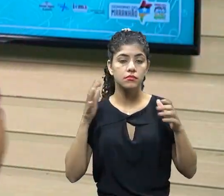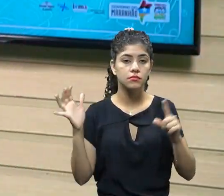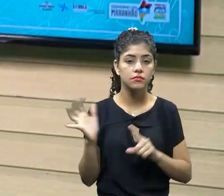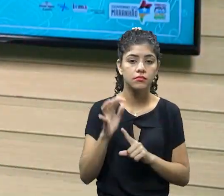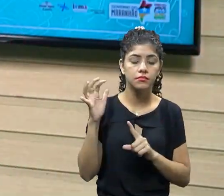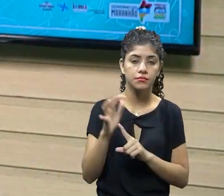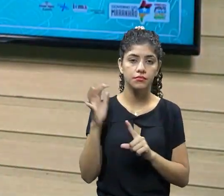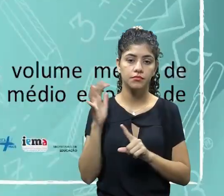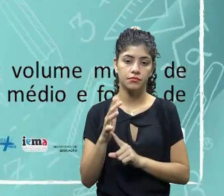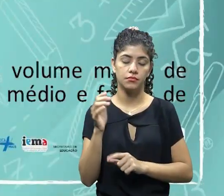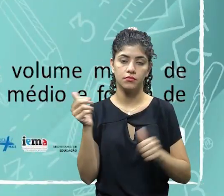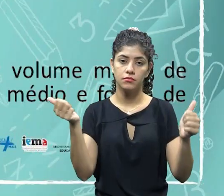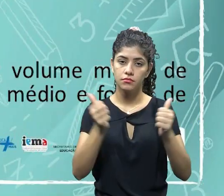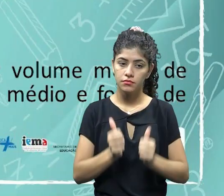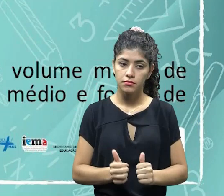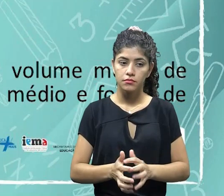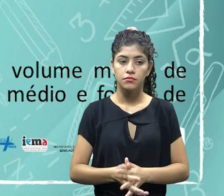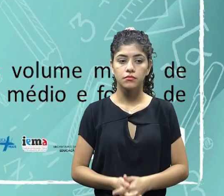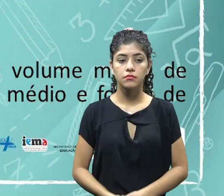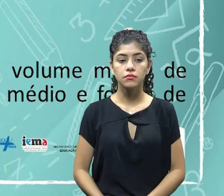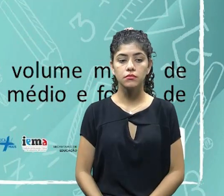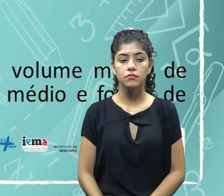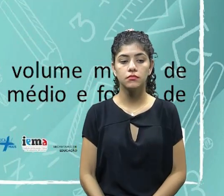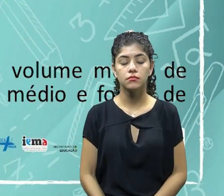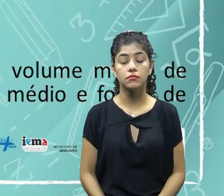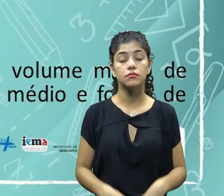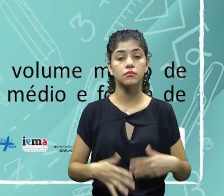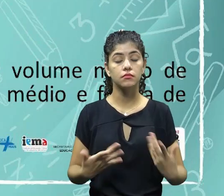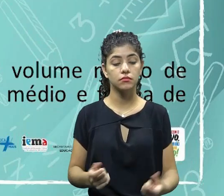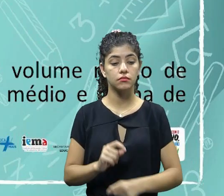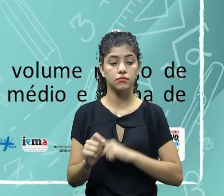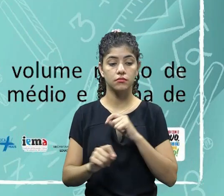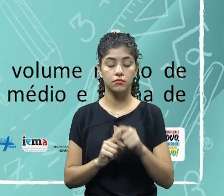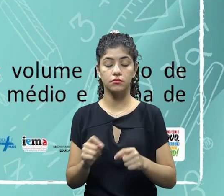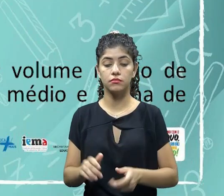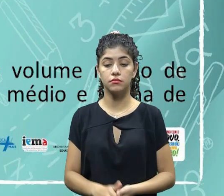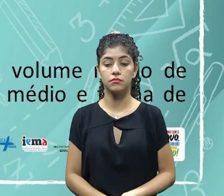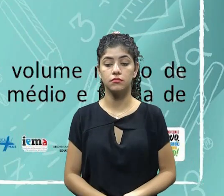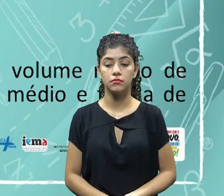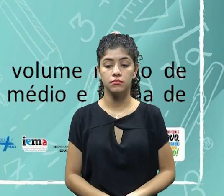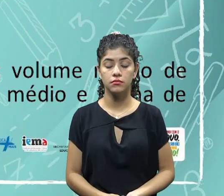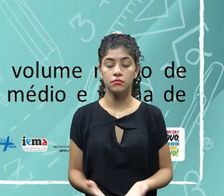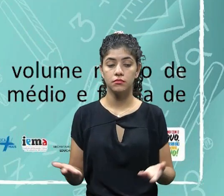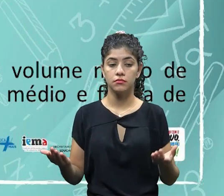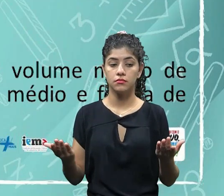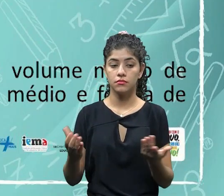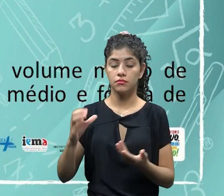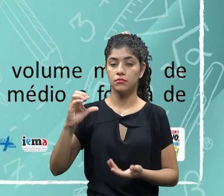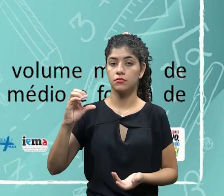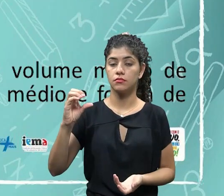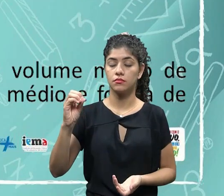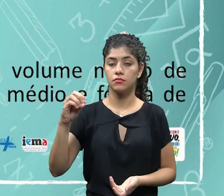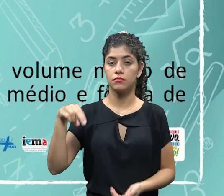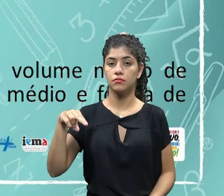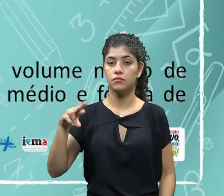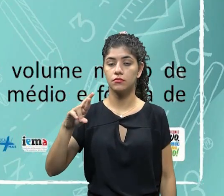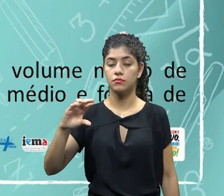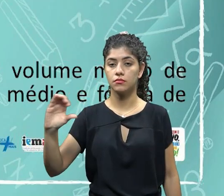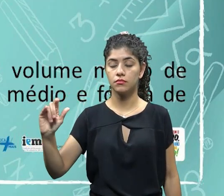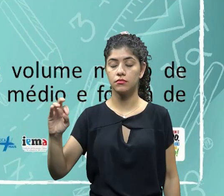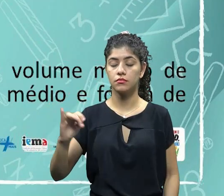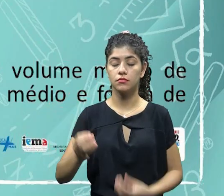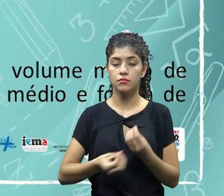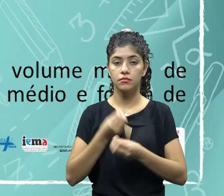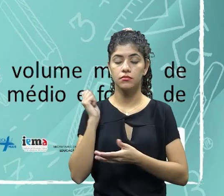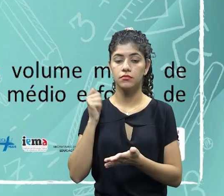a análise financeira. Então, os concorrentes também, como é que eles estão fazendo o pagamento? Olha,